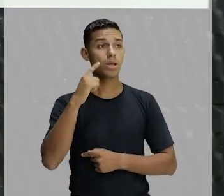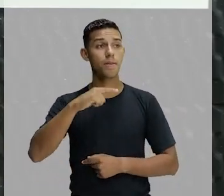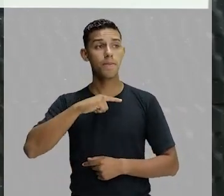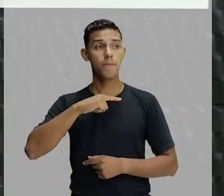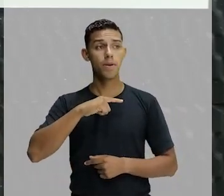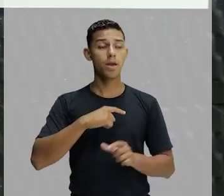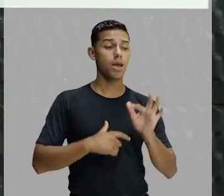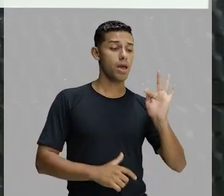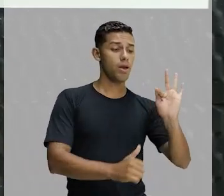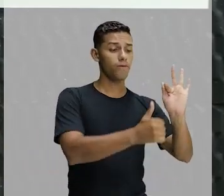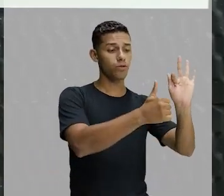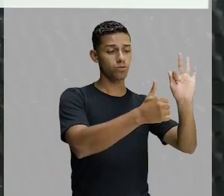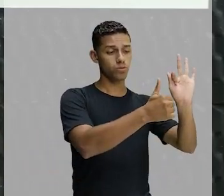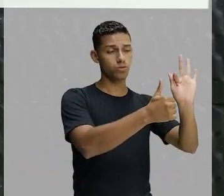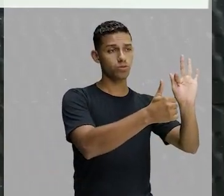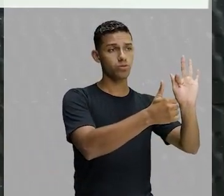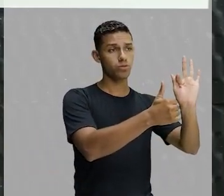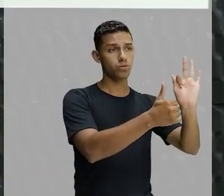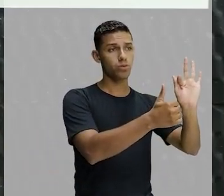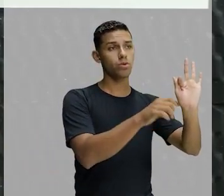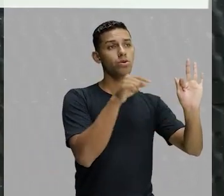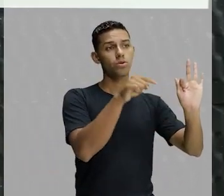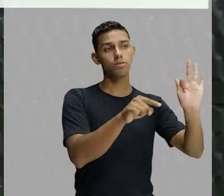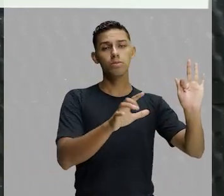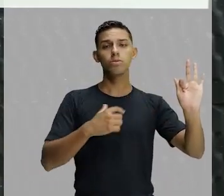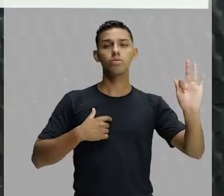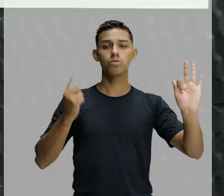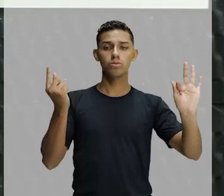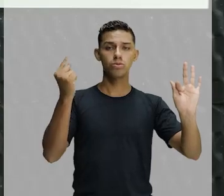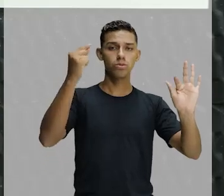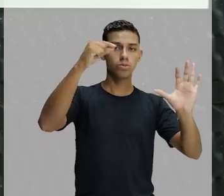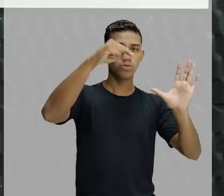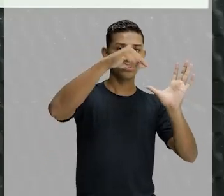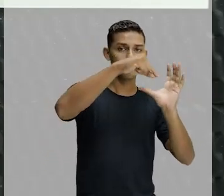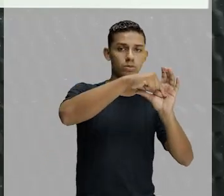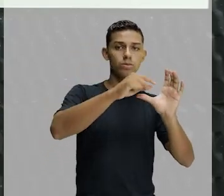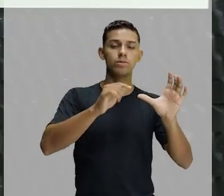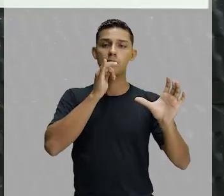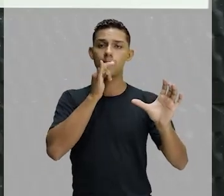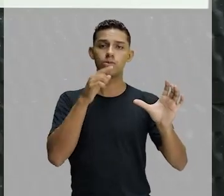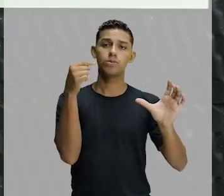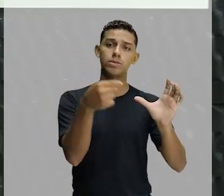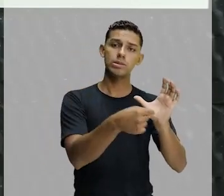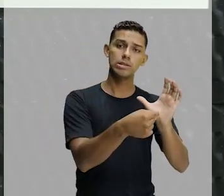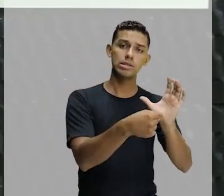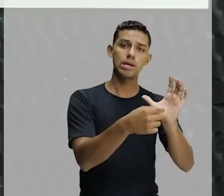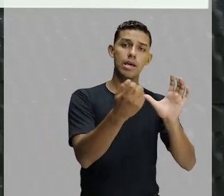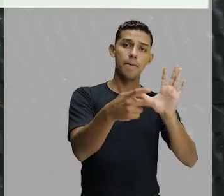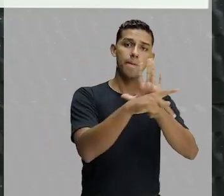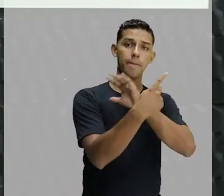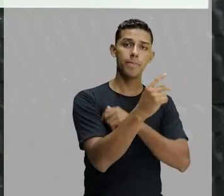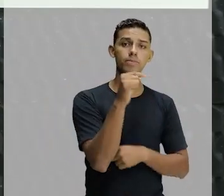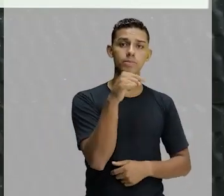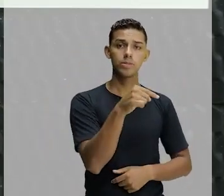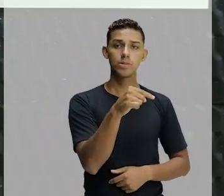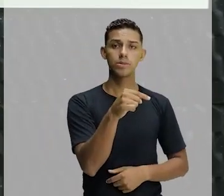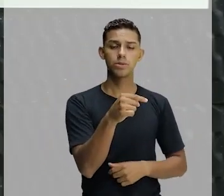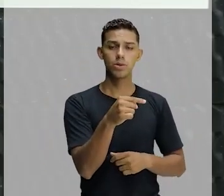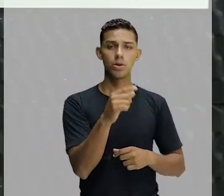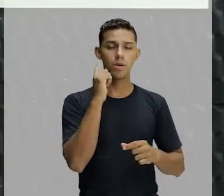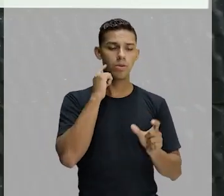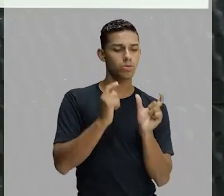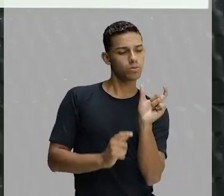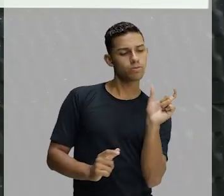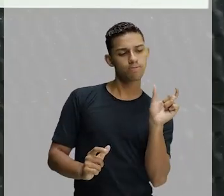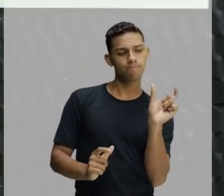geração F1 e promove uma autofecundação, ou seja, faz com que esses indivíduos dessa geração cruzem